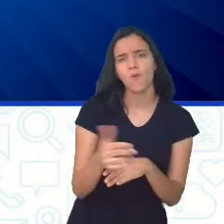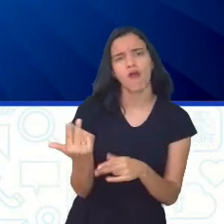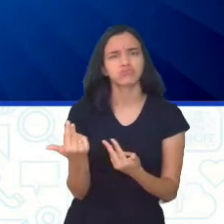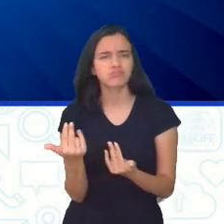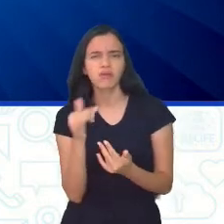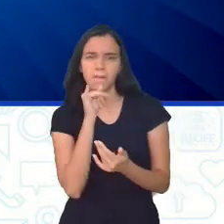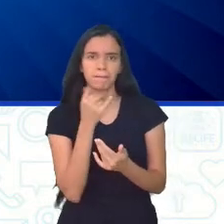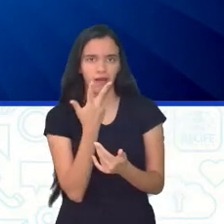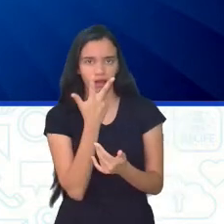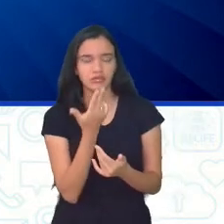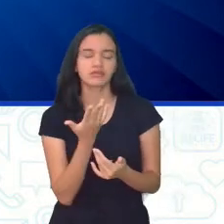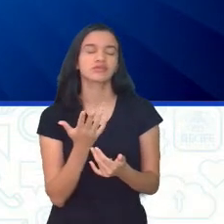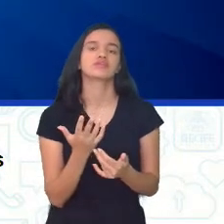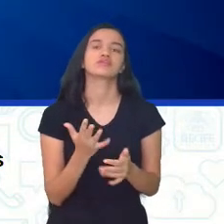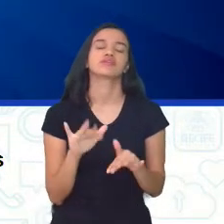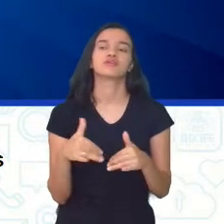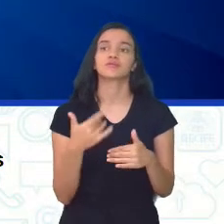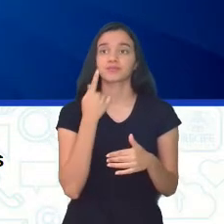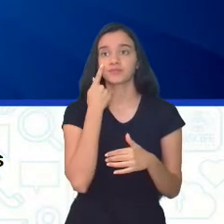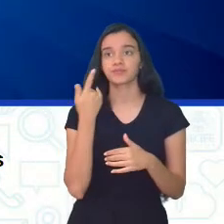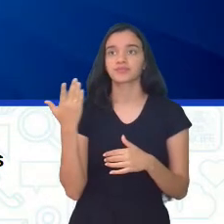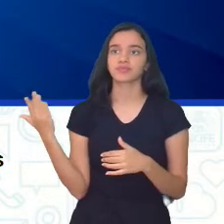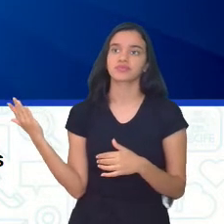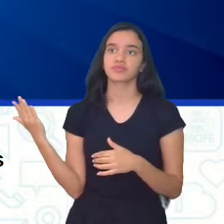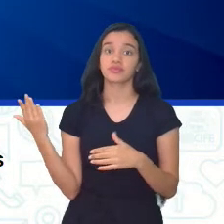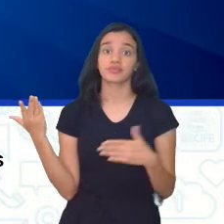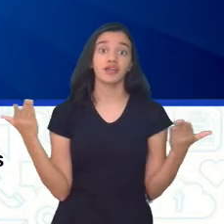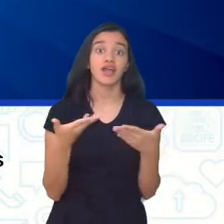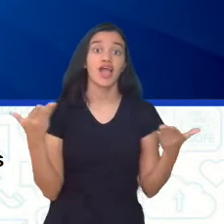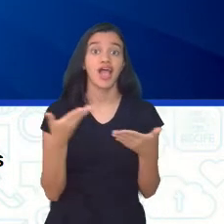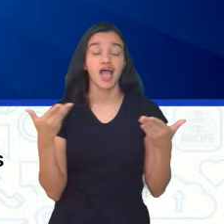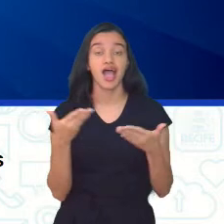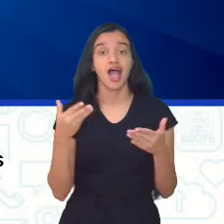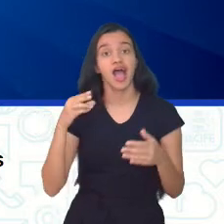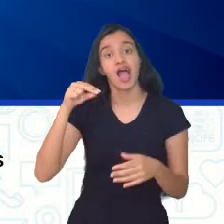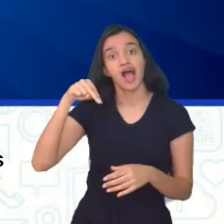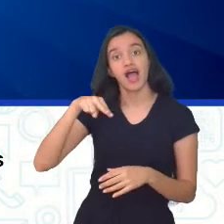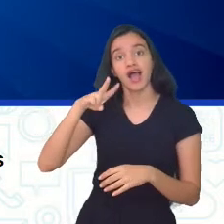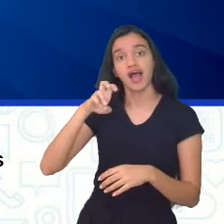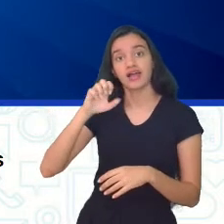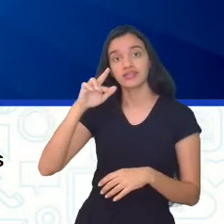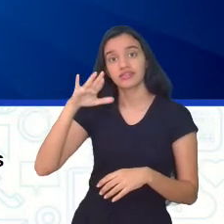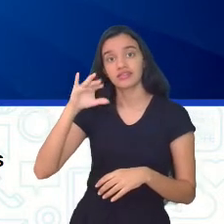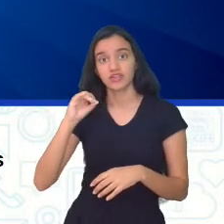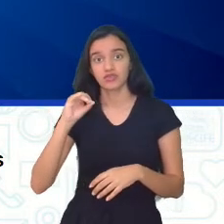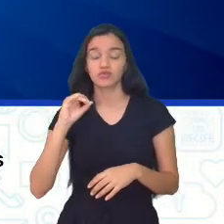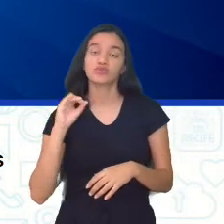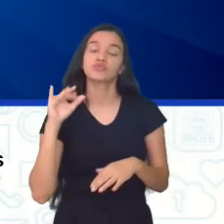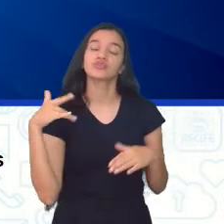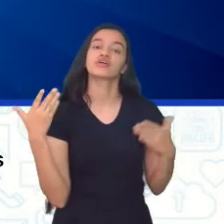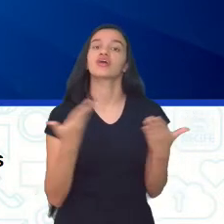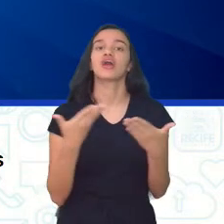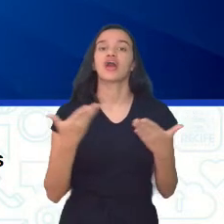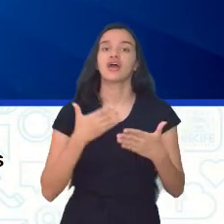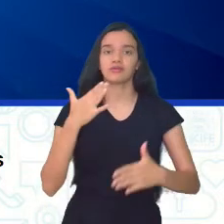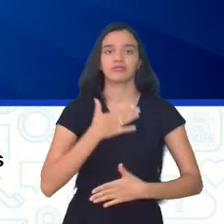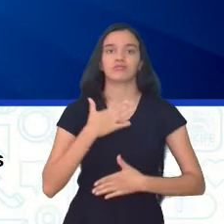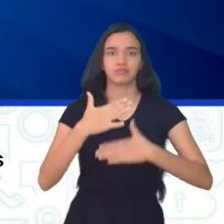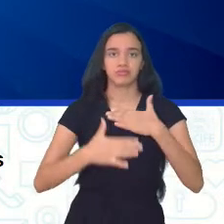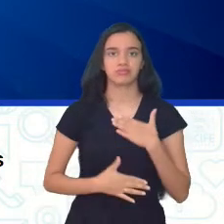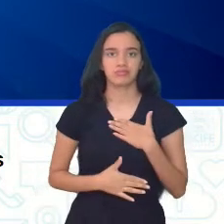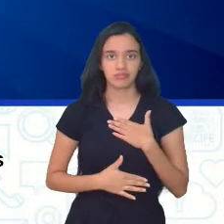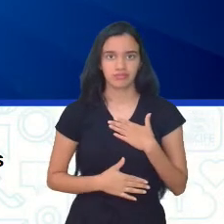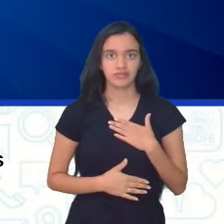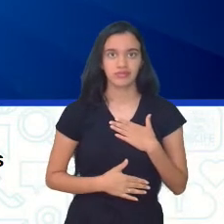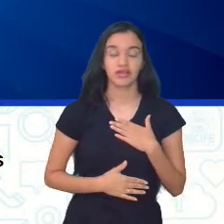aí vão passar as mensagens. Agora nós vamos para a questão dos nervos. Vimos os gânglios, agora vamos para os